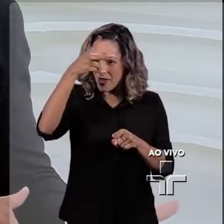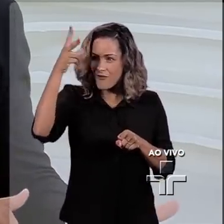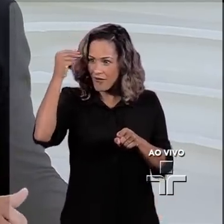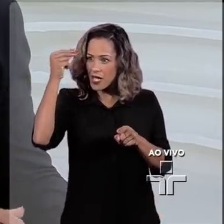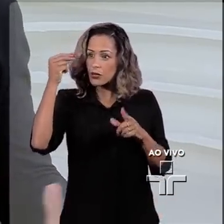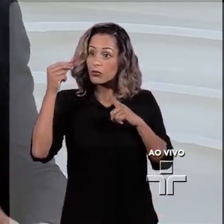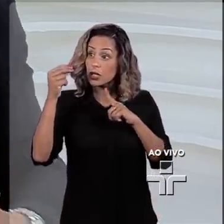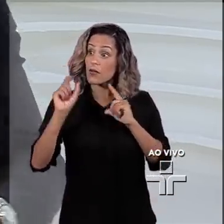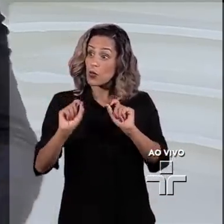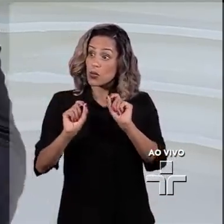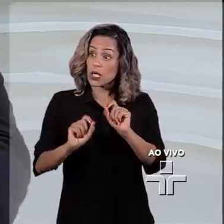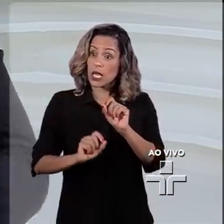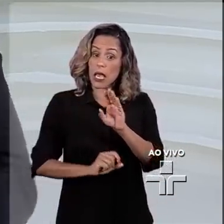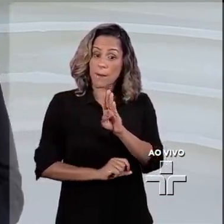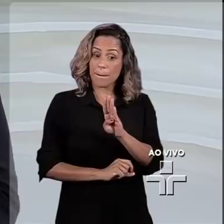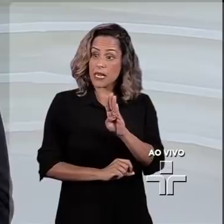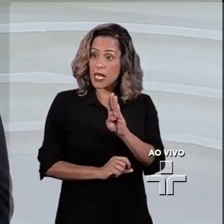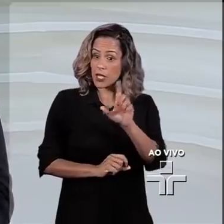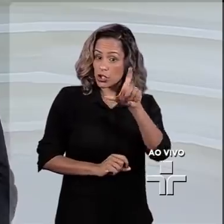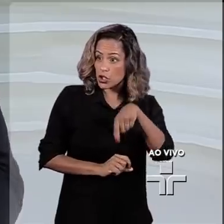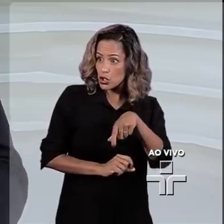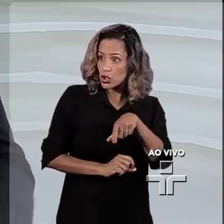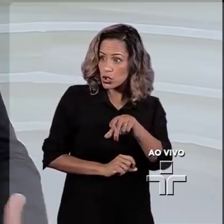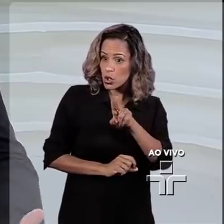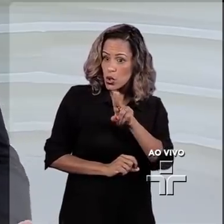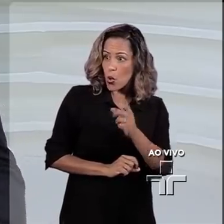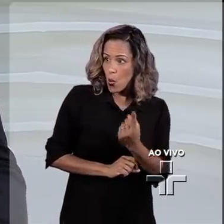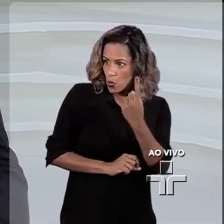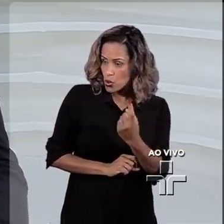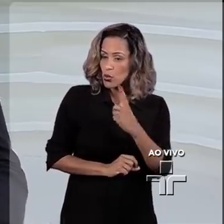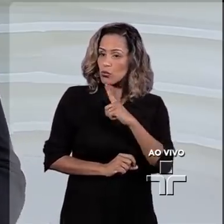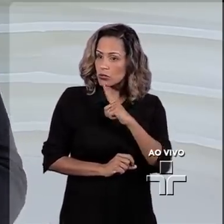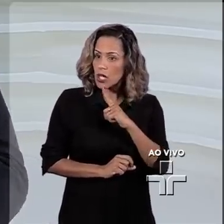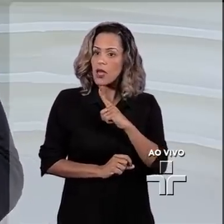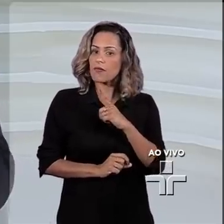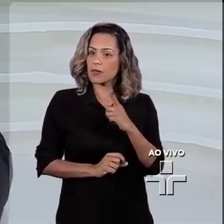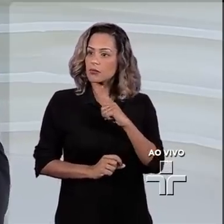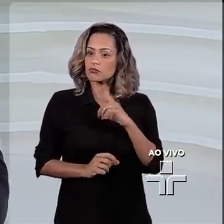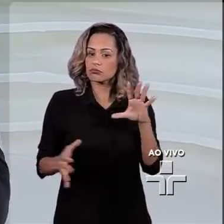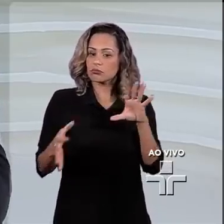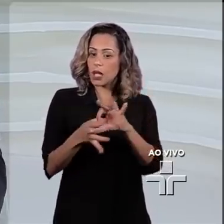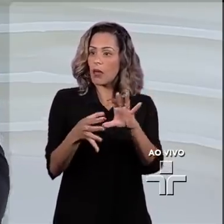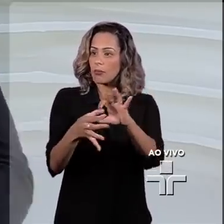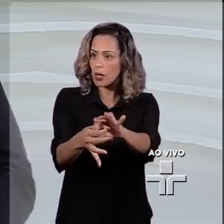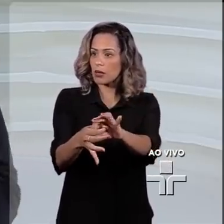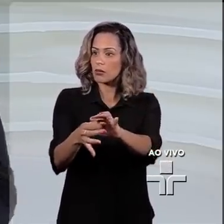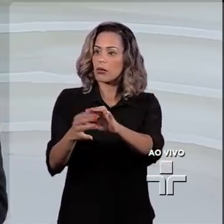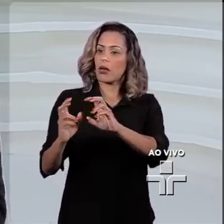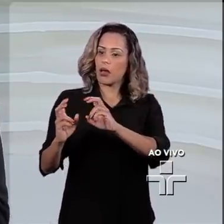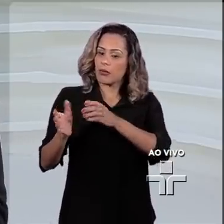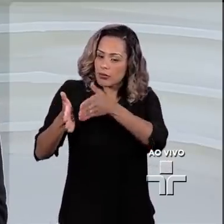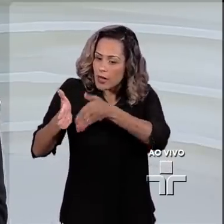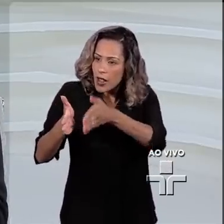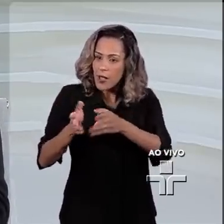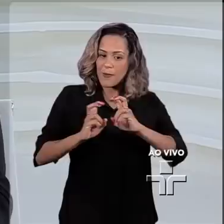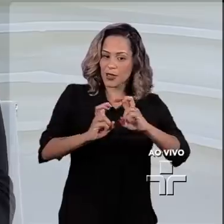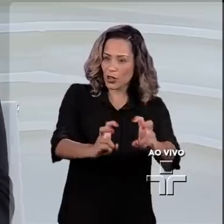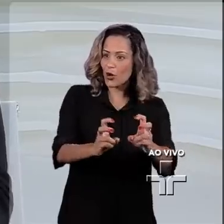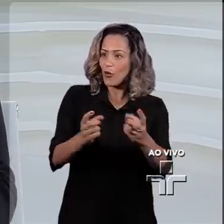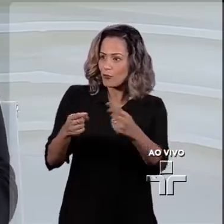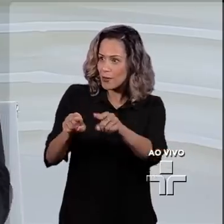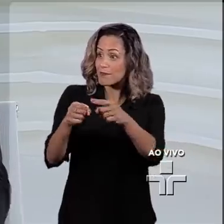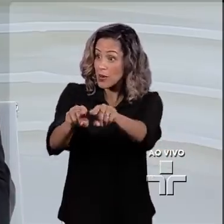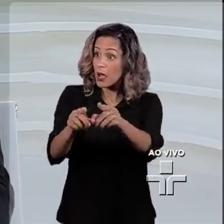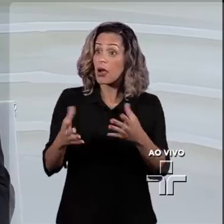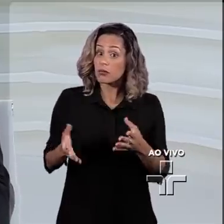havia criado para também trens e metrôs. Então, essa integração beneficiou muito a população da cidade de São Paulo. Então, não tem